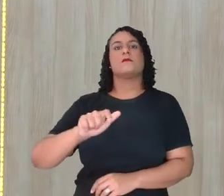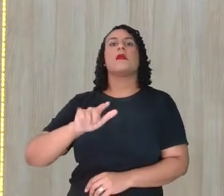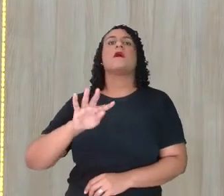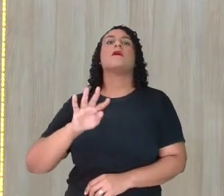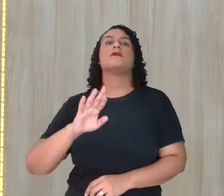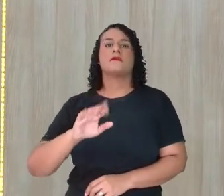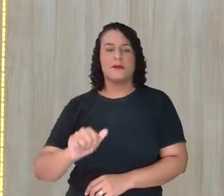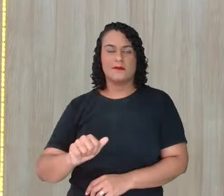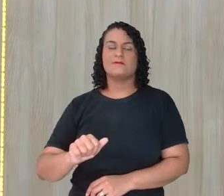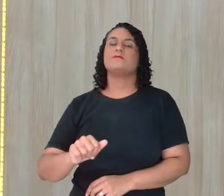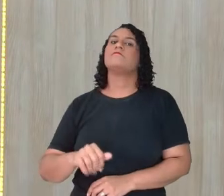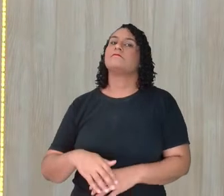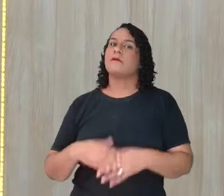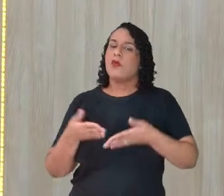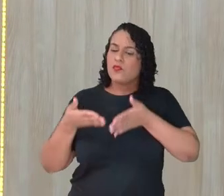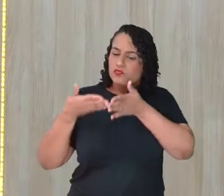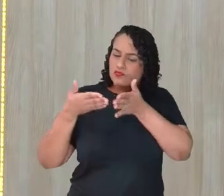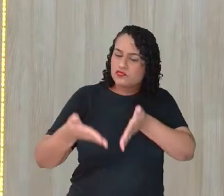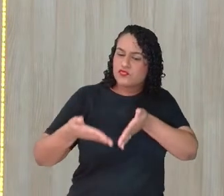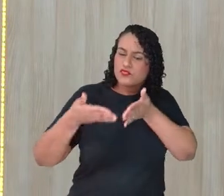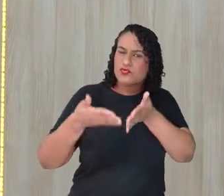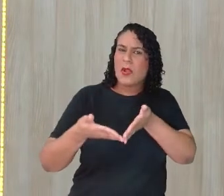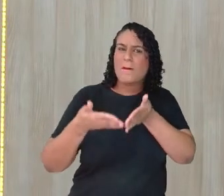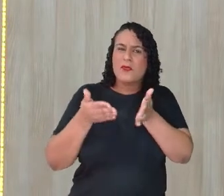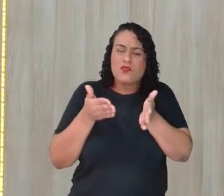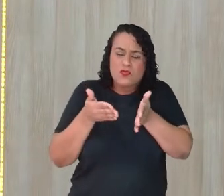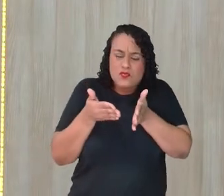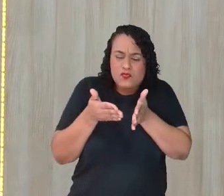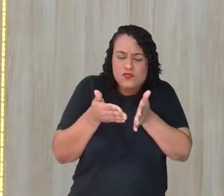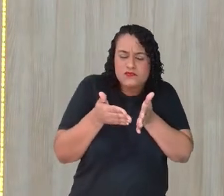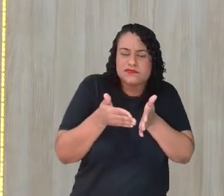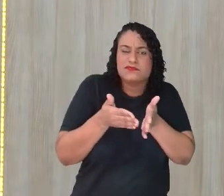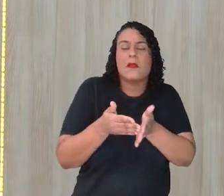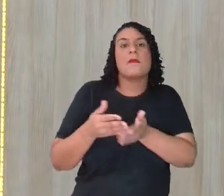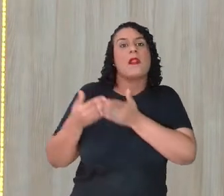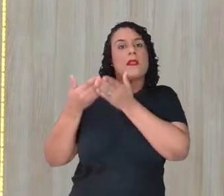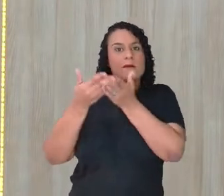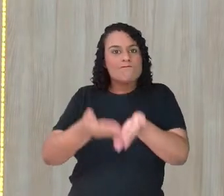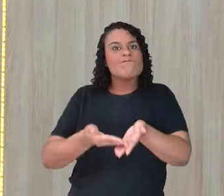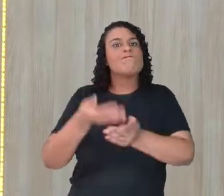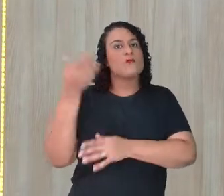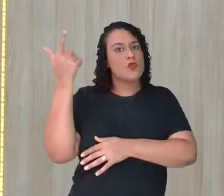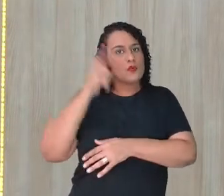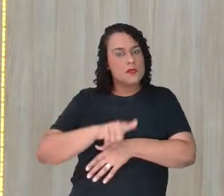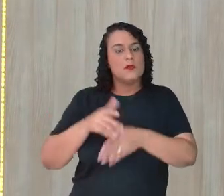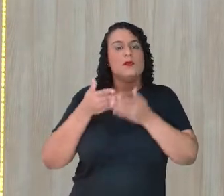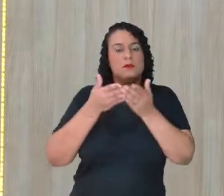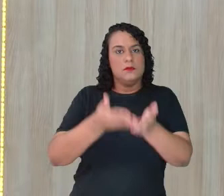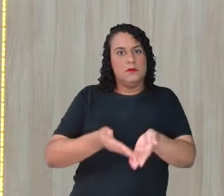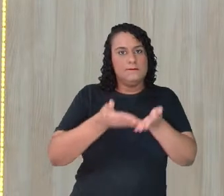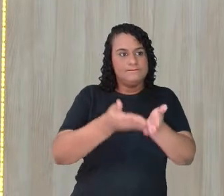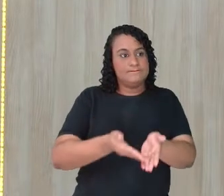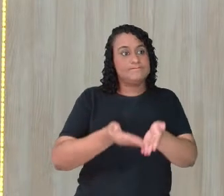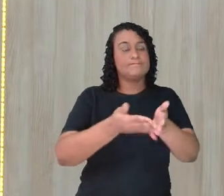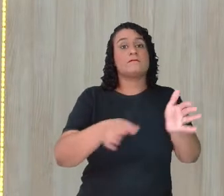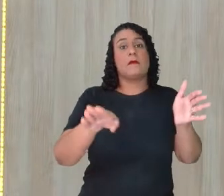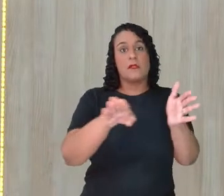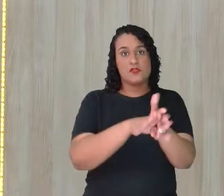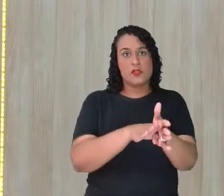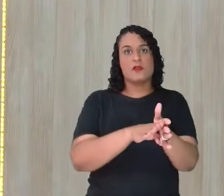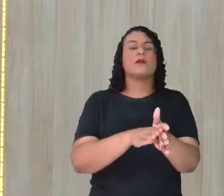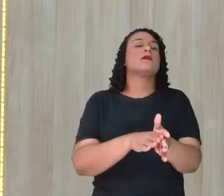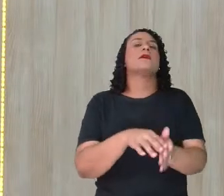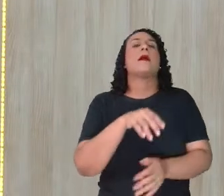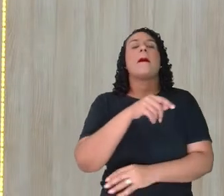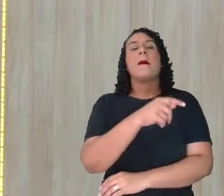Tariq, o Estreito de Tariq, porque ele atravessa aquele estreito ali, ocupa a região da Península